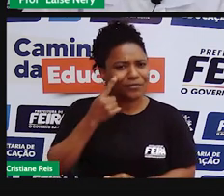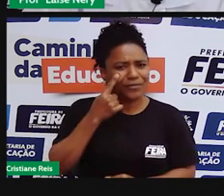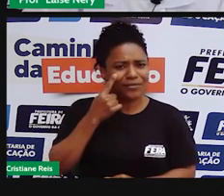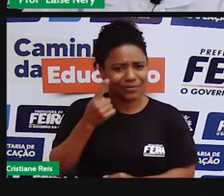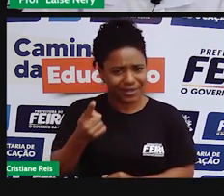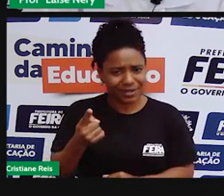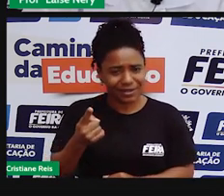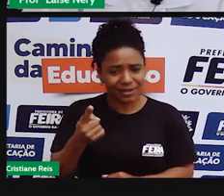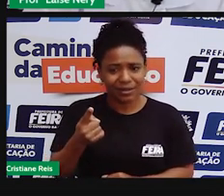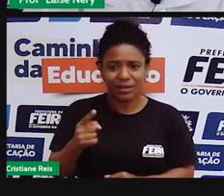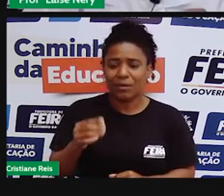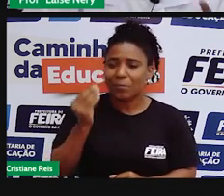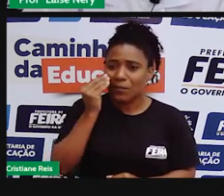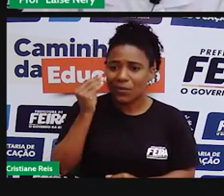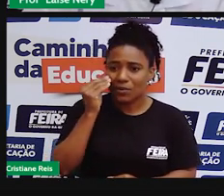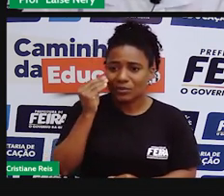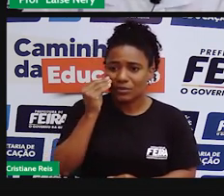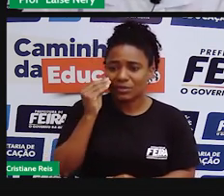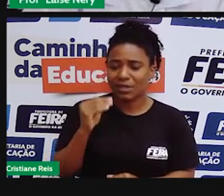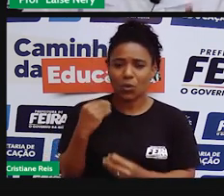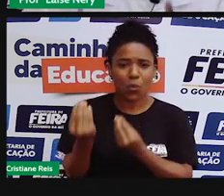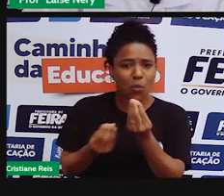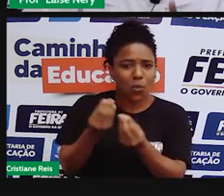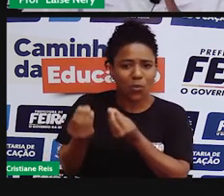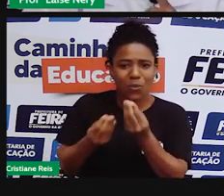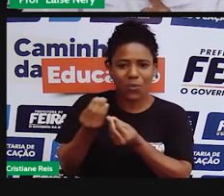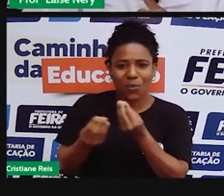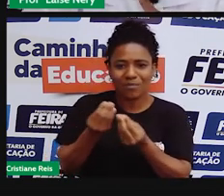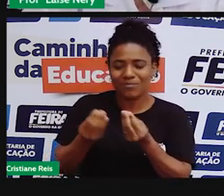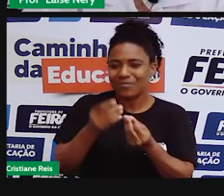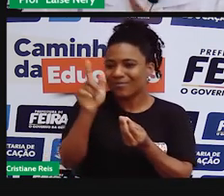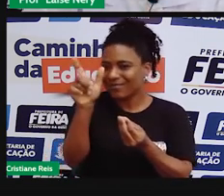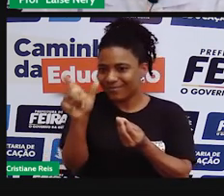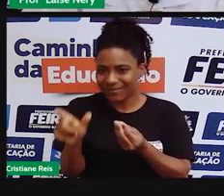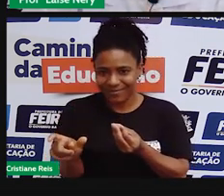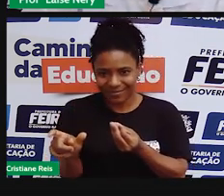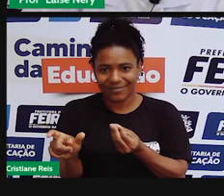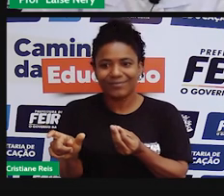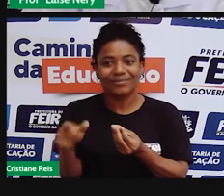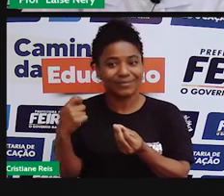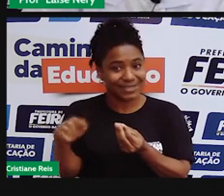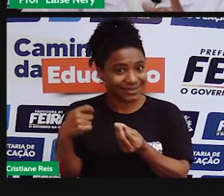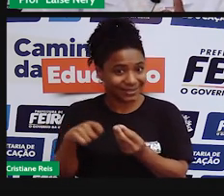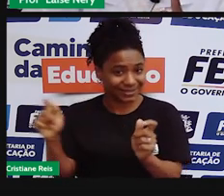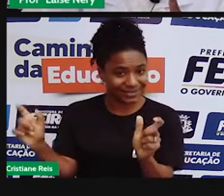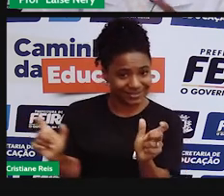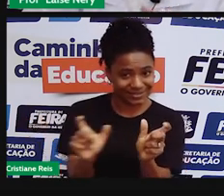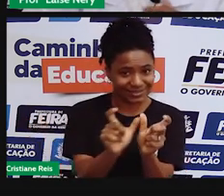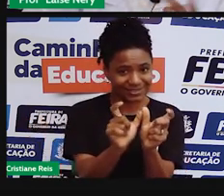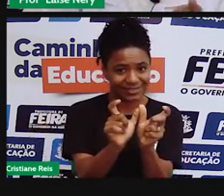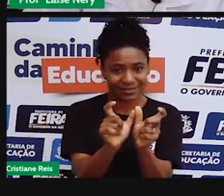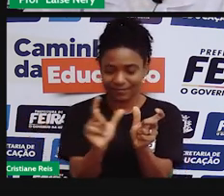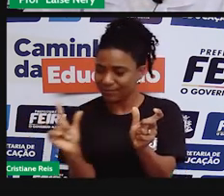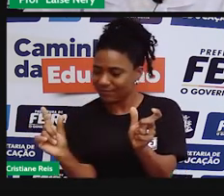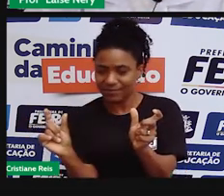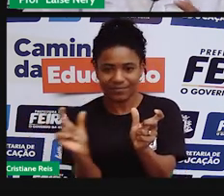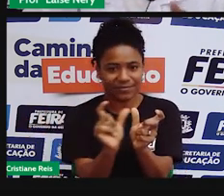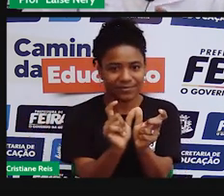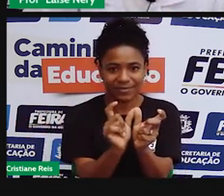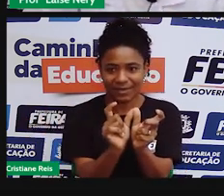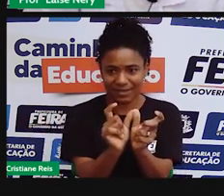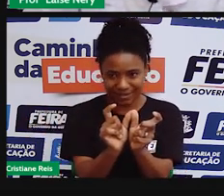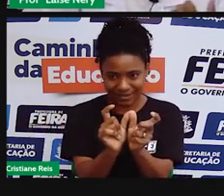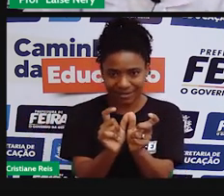esses verbos que expressam estados e sempre precisam de um comprimento né presente